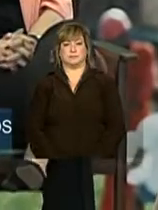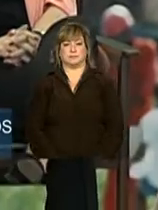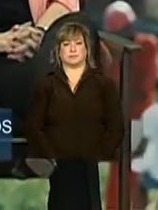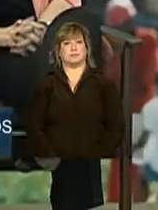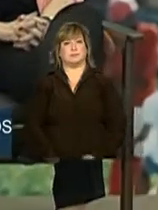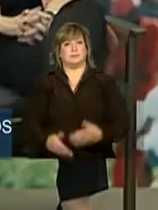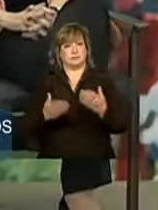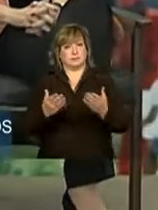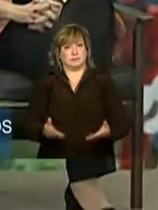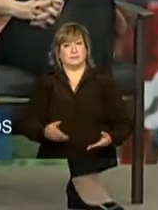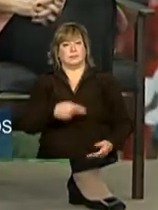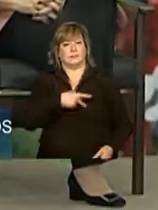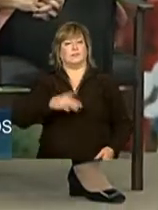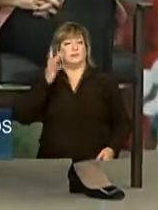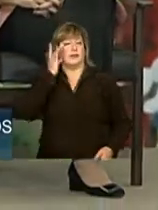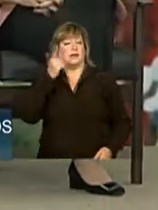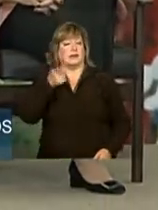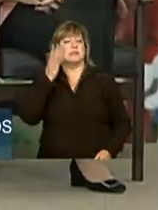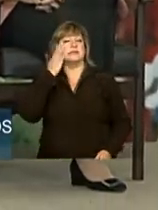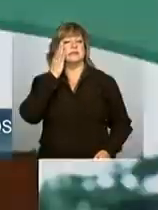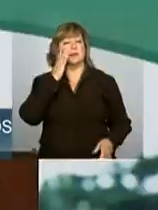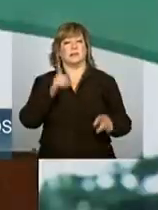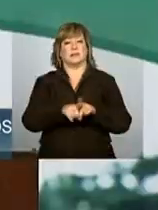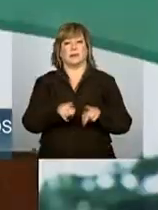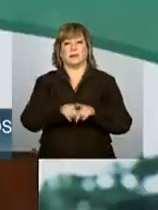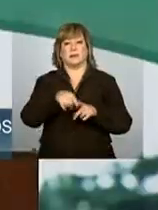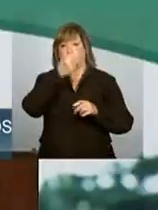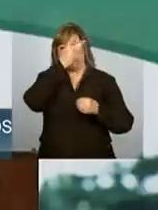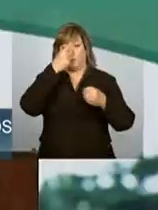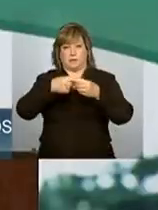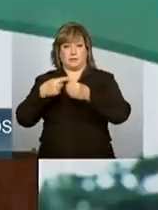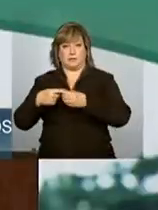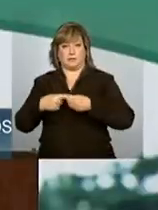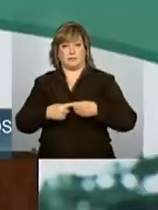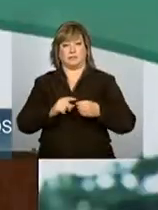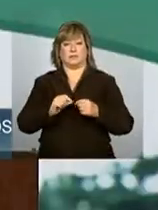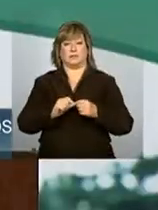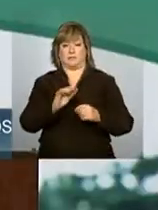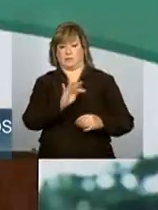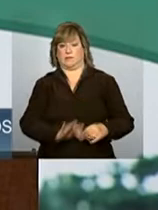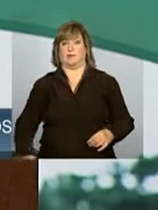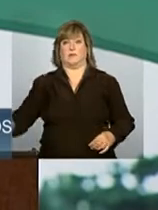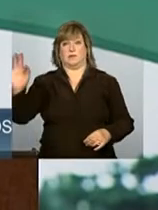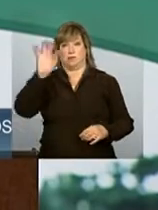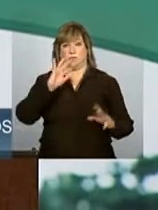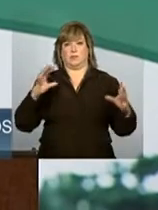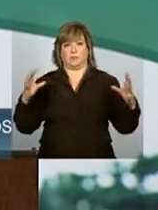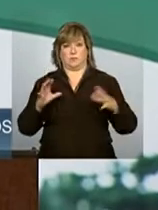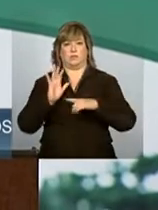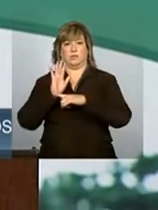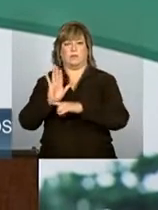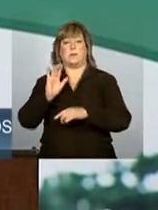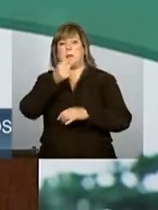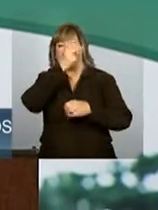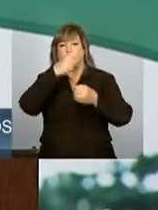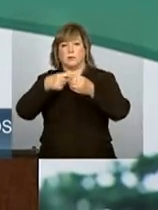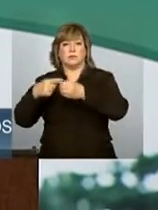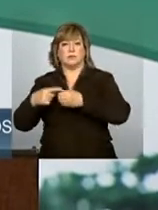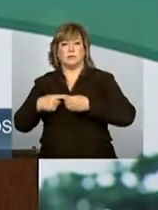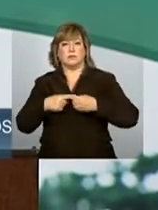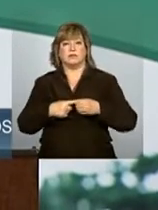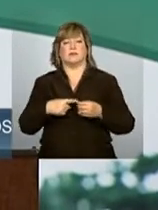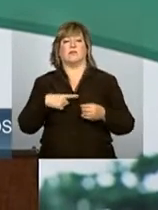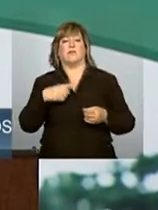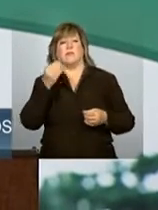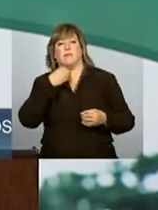A senhora também sabe que os municípios são a parte frágil do Pacto Federativo, principalmente os municípios a qual eu